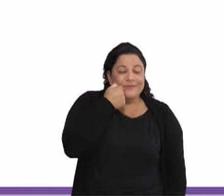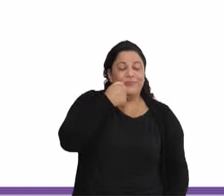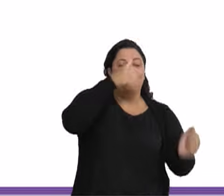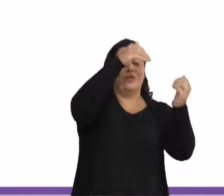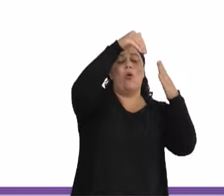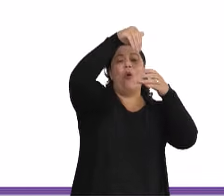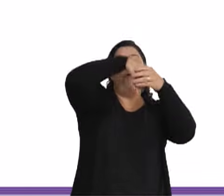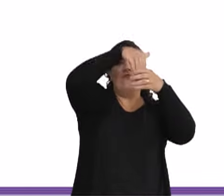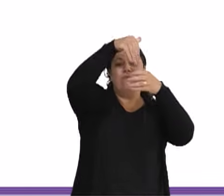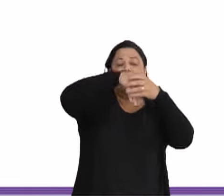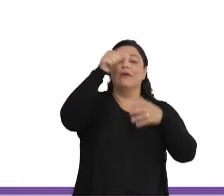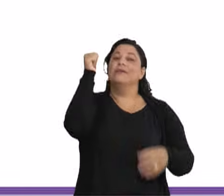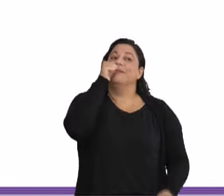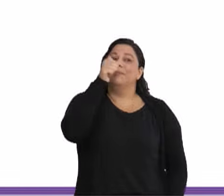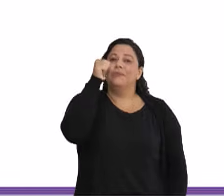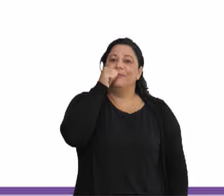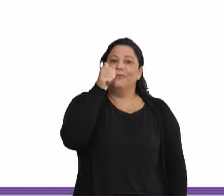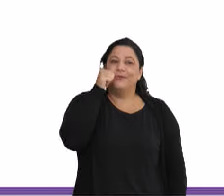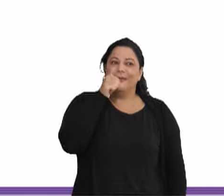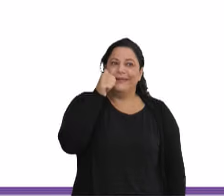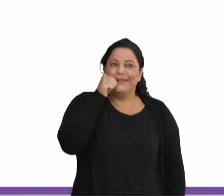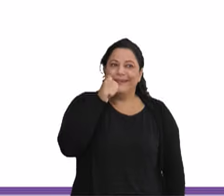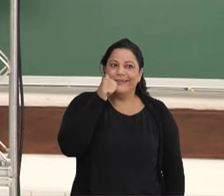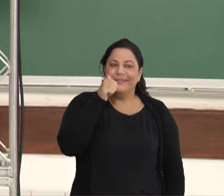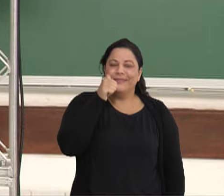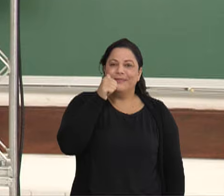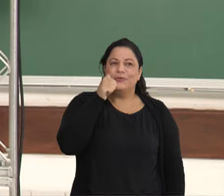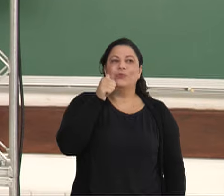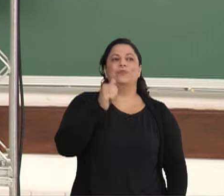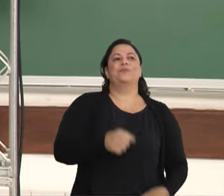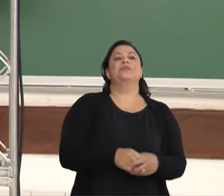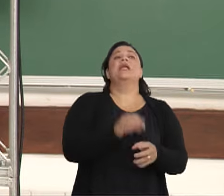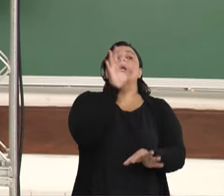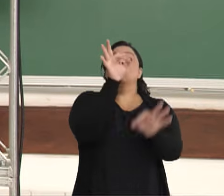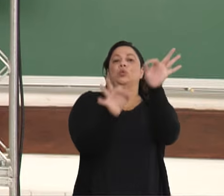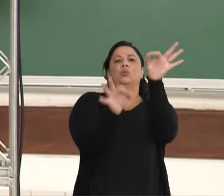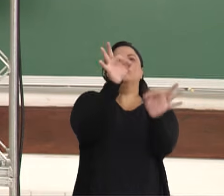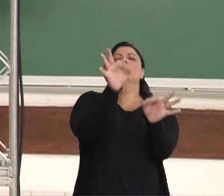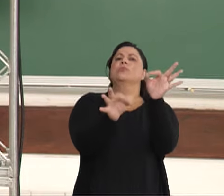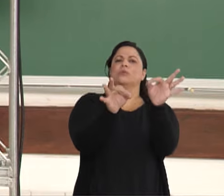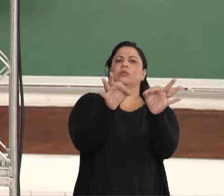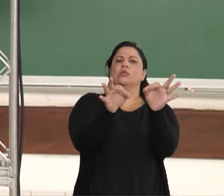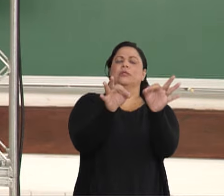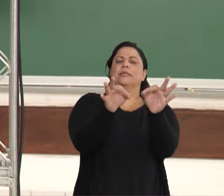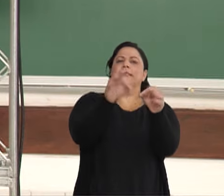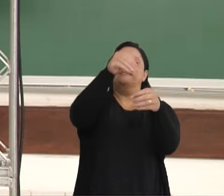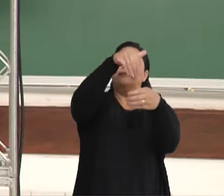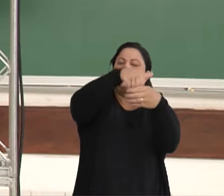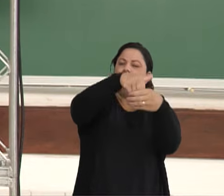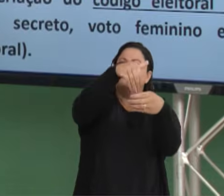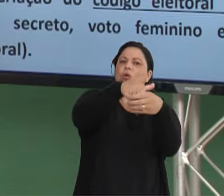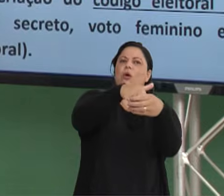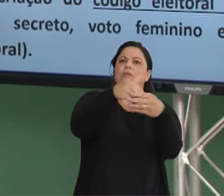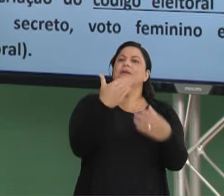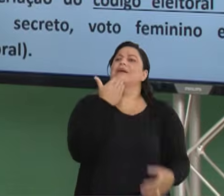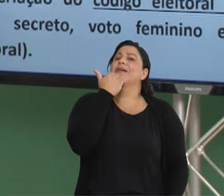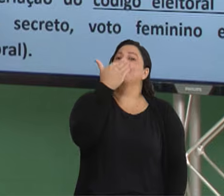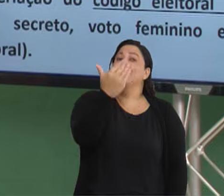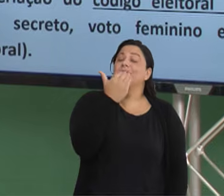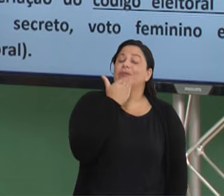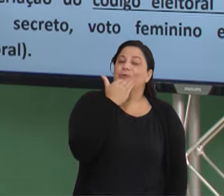eleitoral. Você vai lembrar que principalmente voto secreto era um pedido do movimento tenentista, era um pedido da